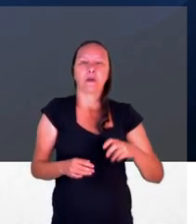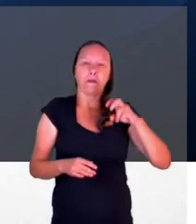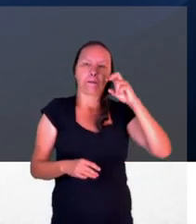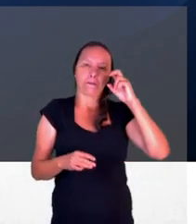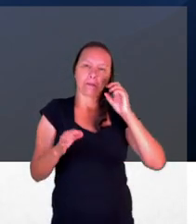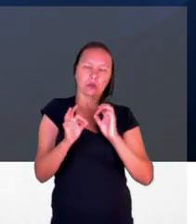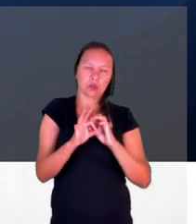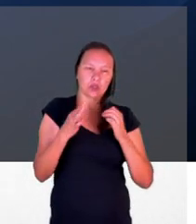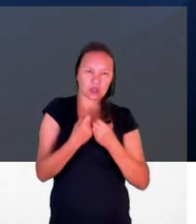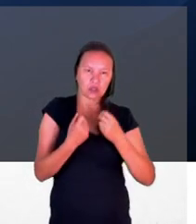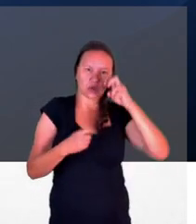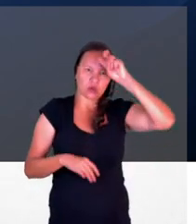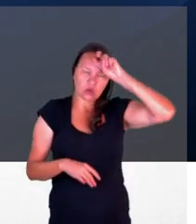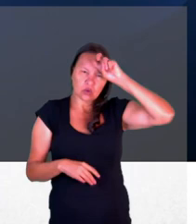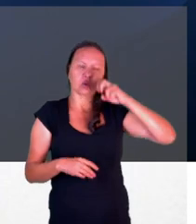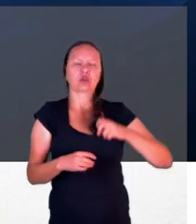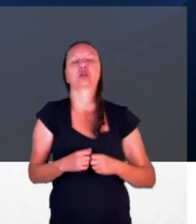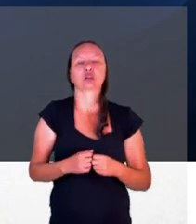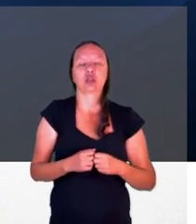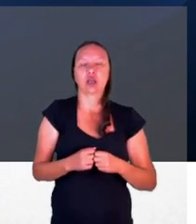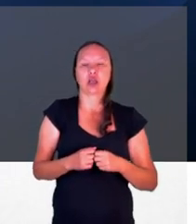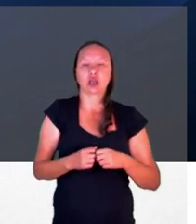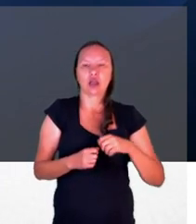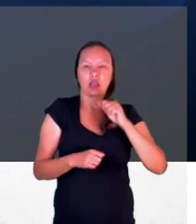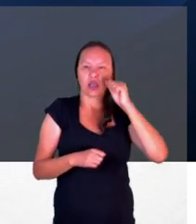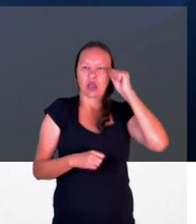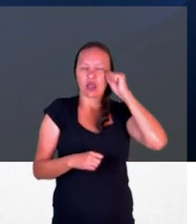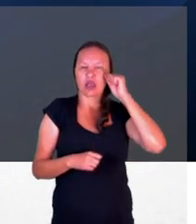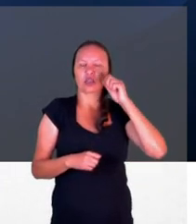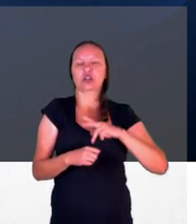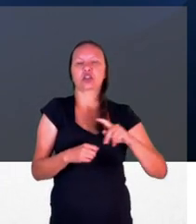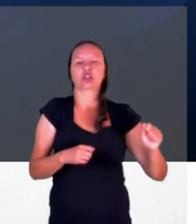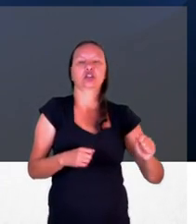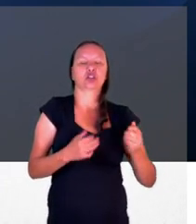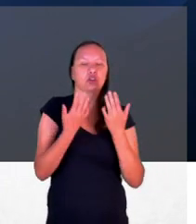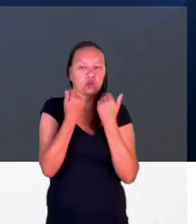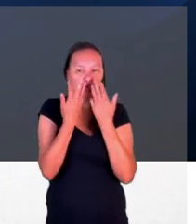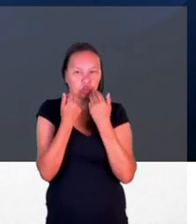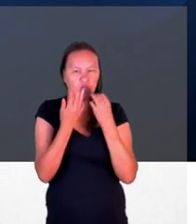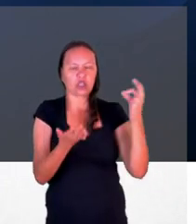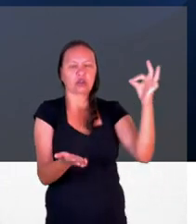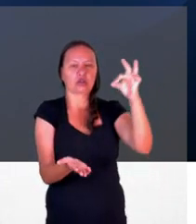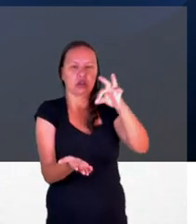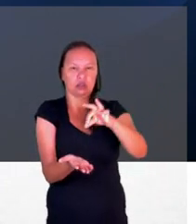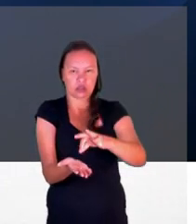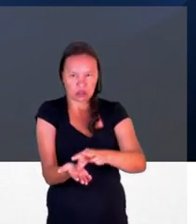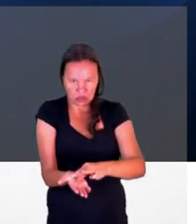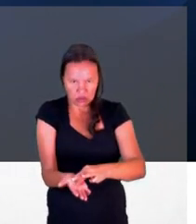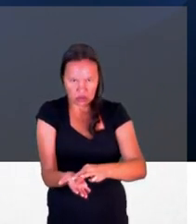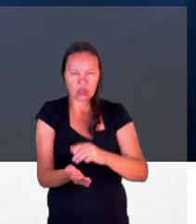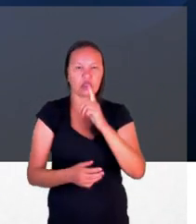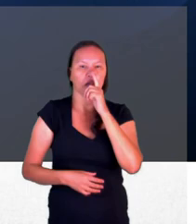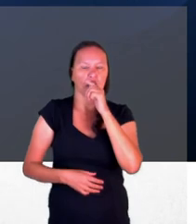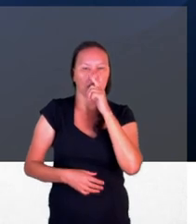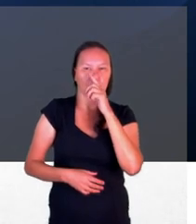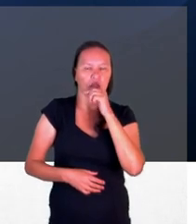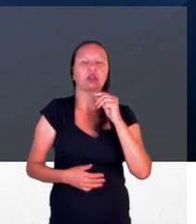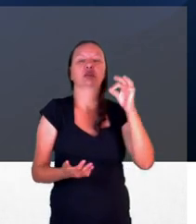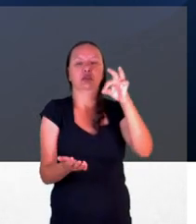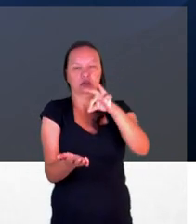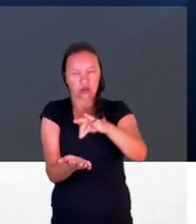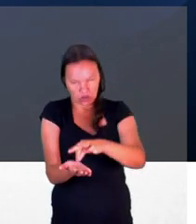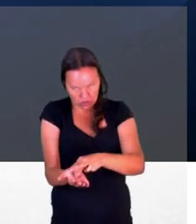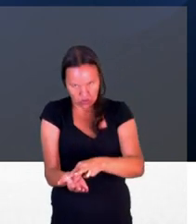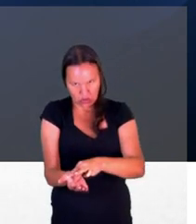associação laca rada Argentina o direito à alimentação e o direito à água de maneira autônoma